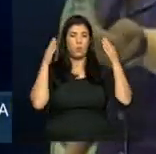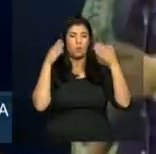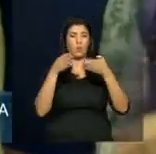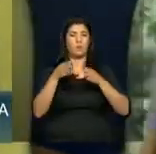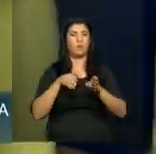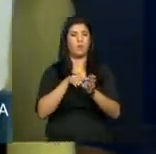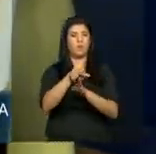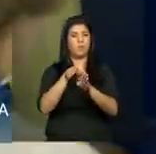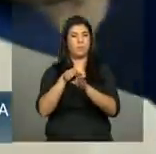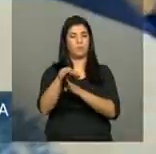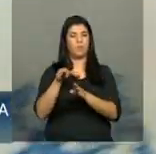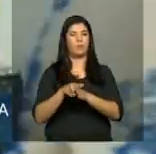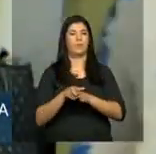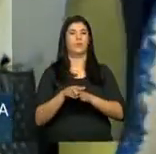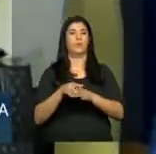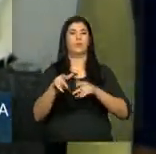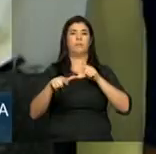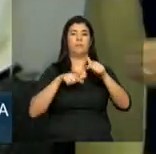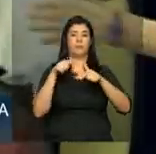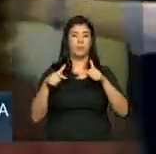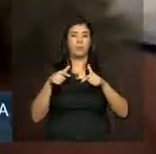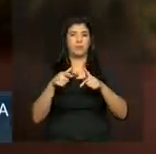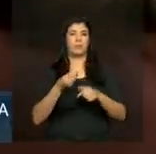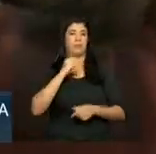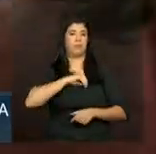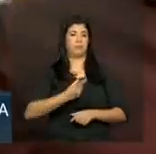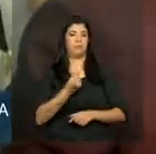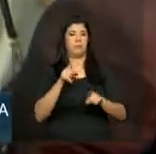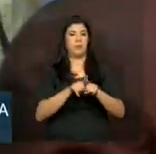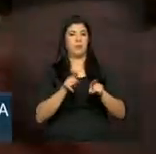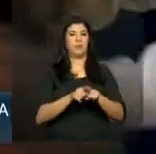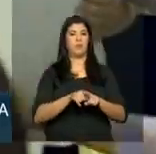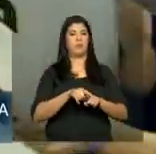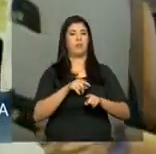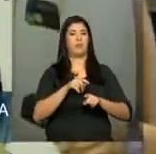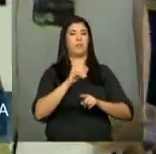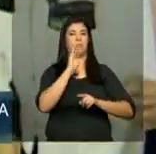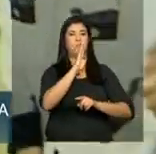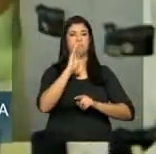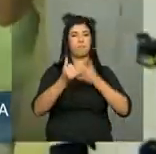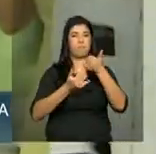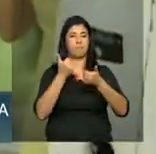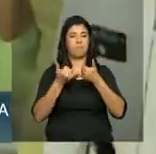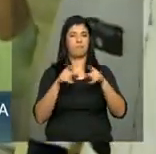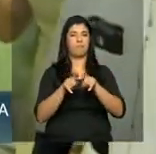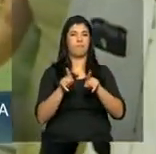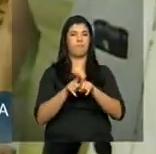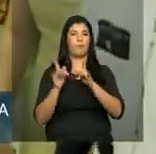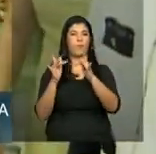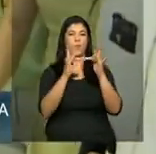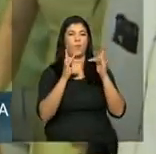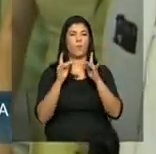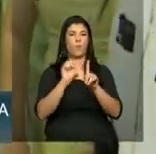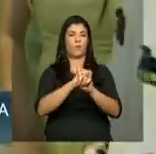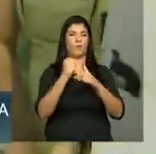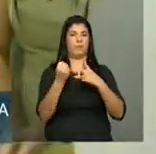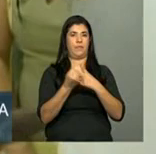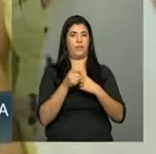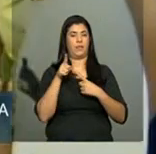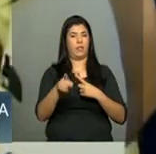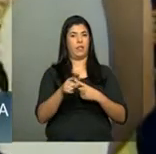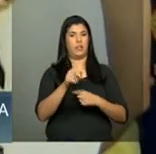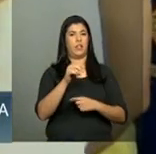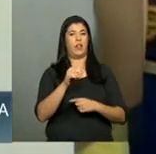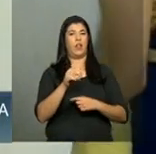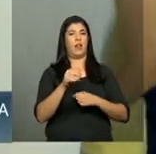para emprego e renda brinquedoteca e área de convivência a fundação social do trabalho